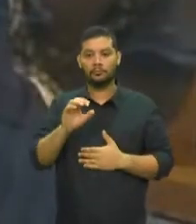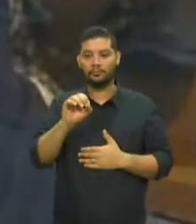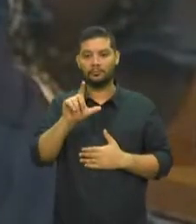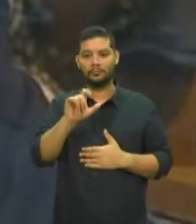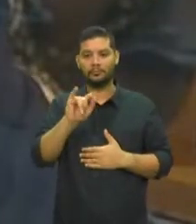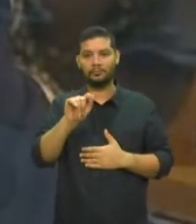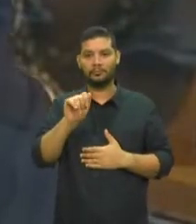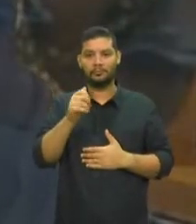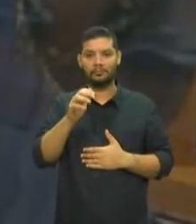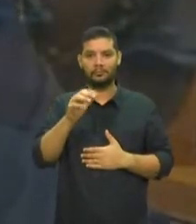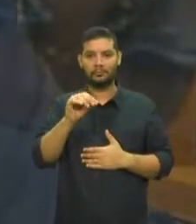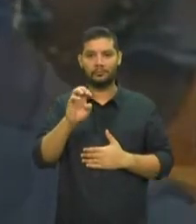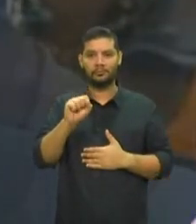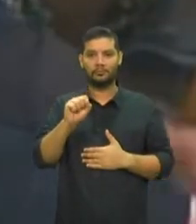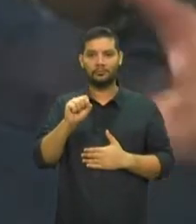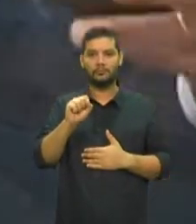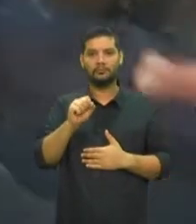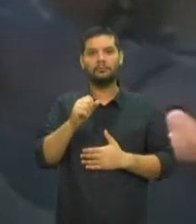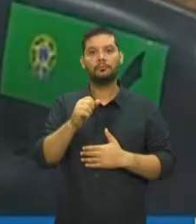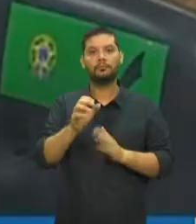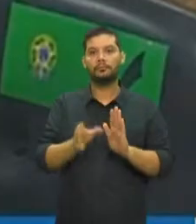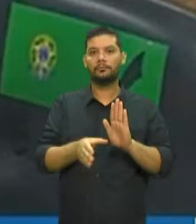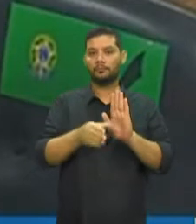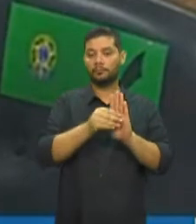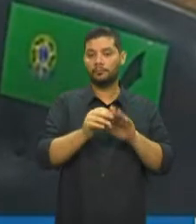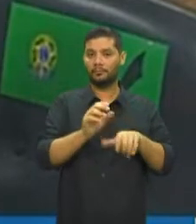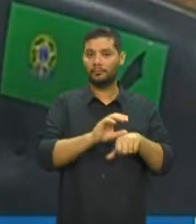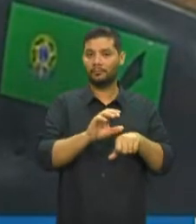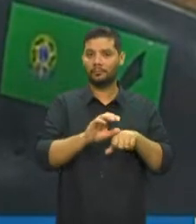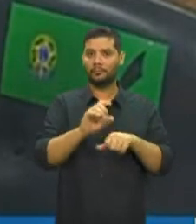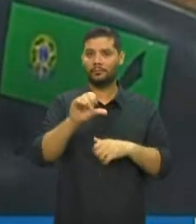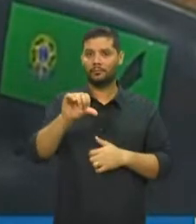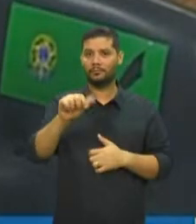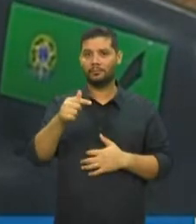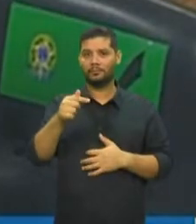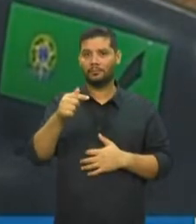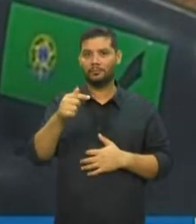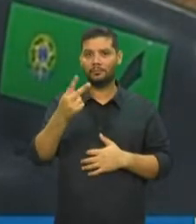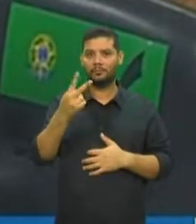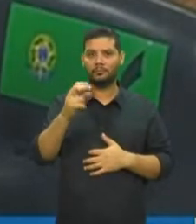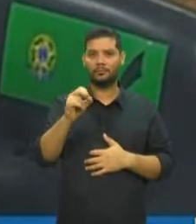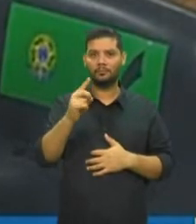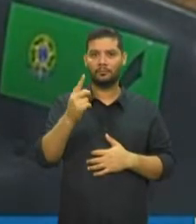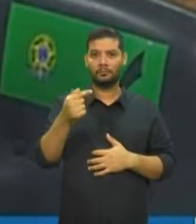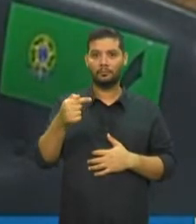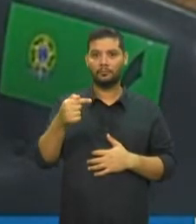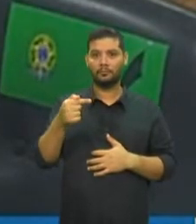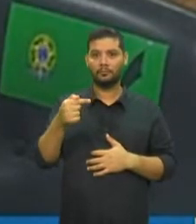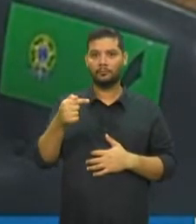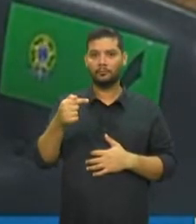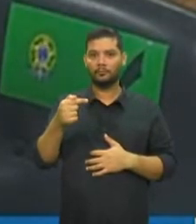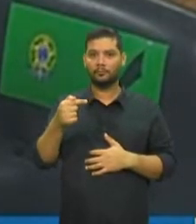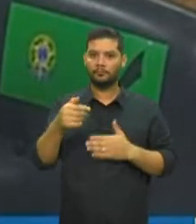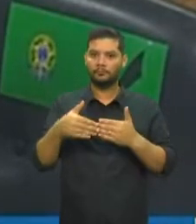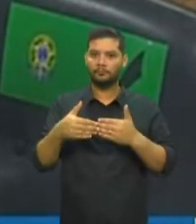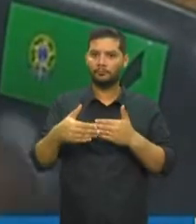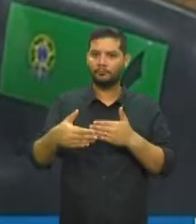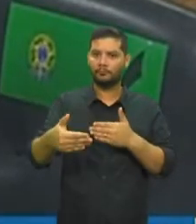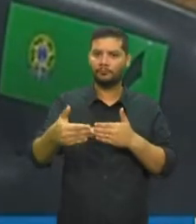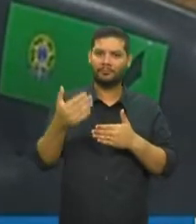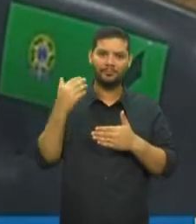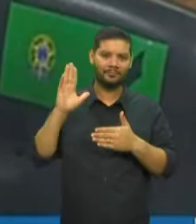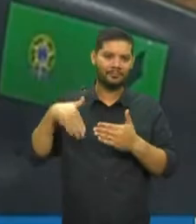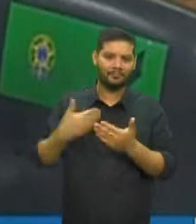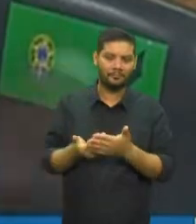proibidas desde a promulgação da Emenda Constitucional 97 de 2017 e já não valeram nas eleições municipais